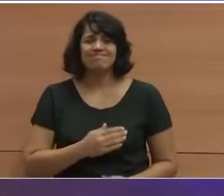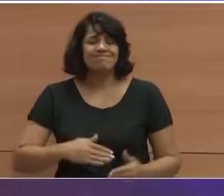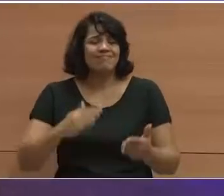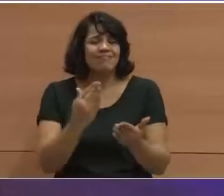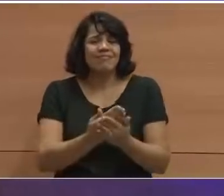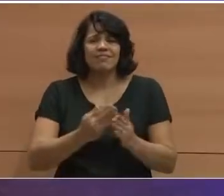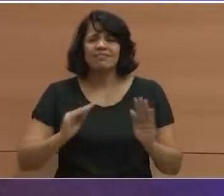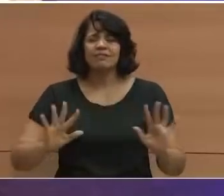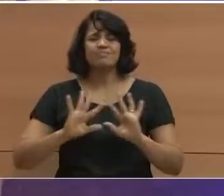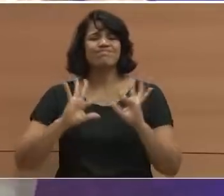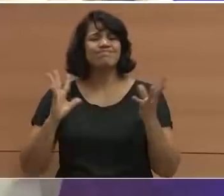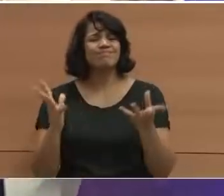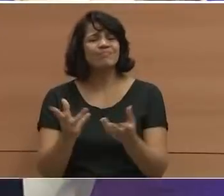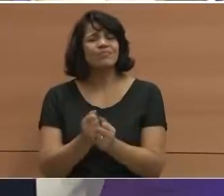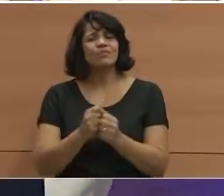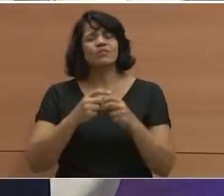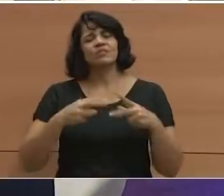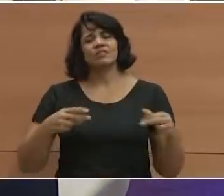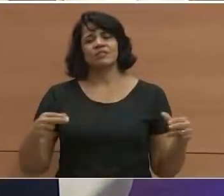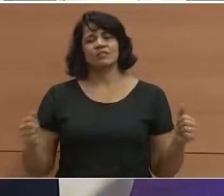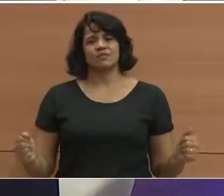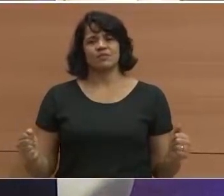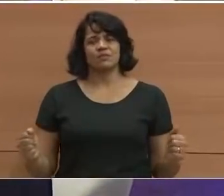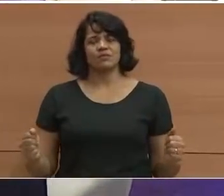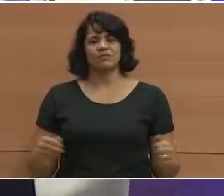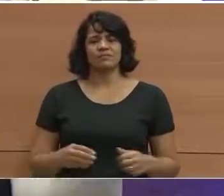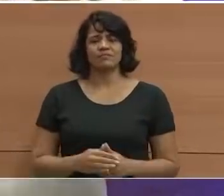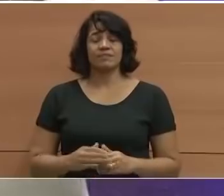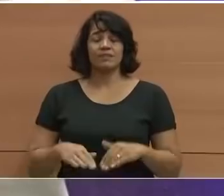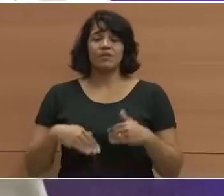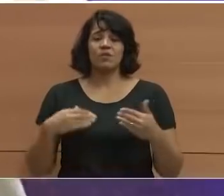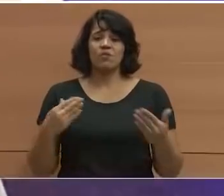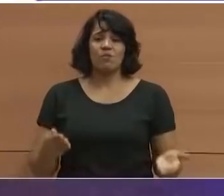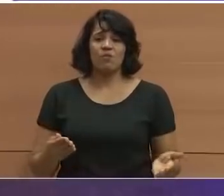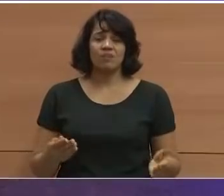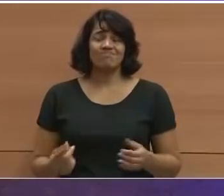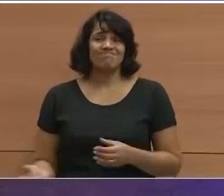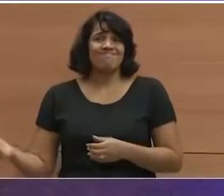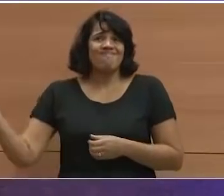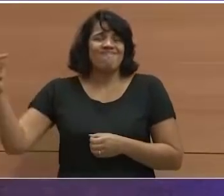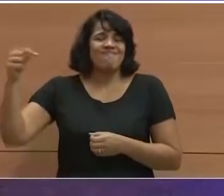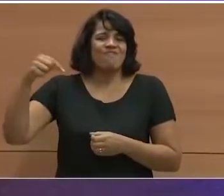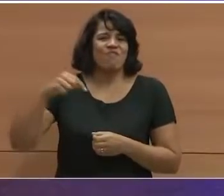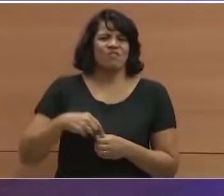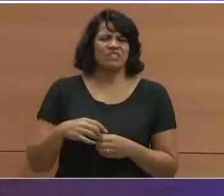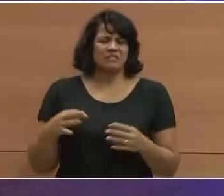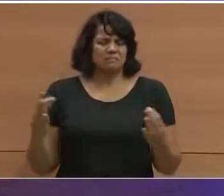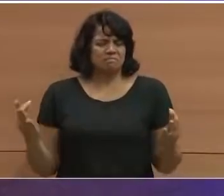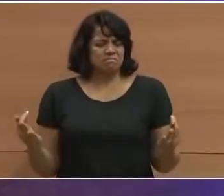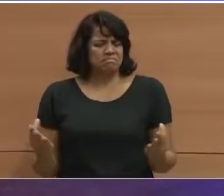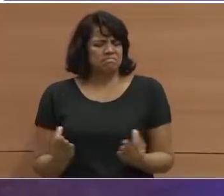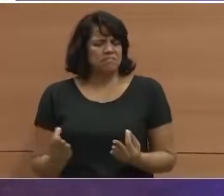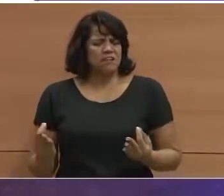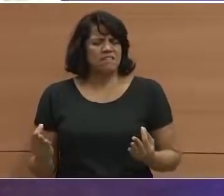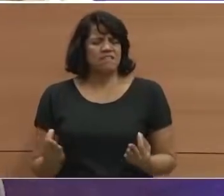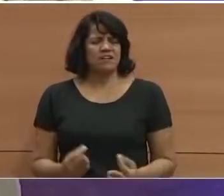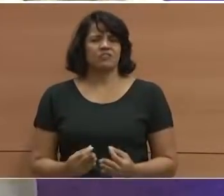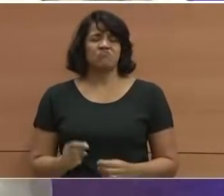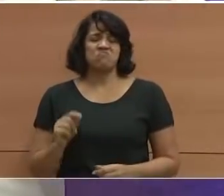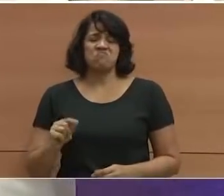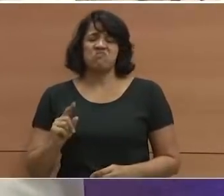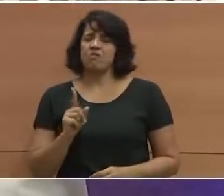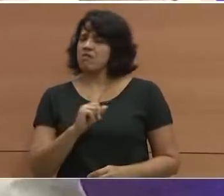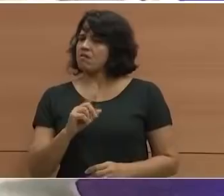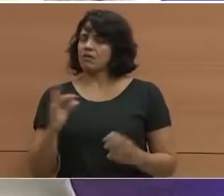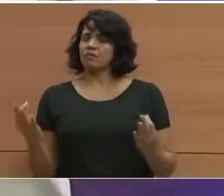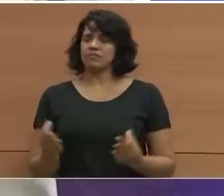é? Quando chegar o que é perfeito, o que não é, vai cessar. Até